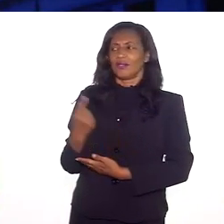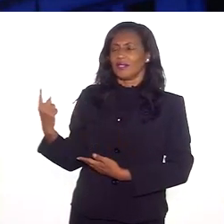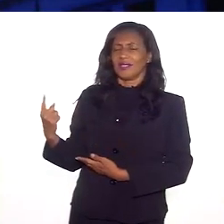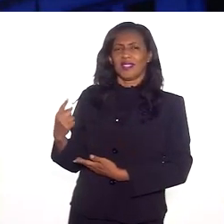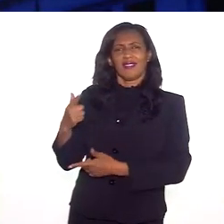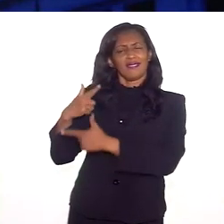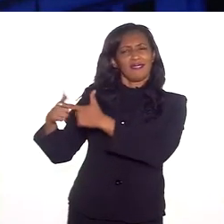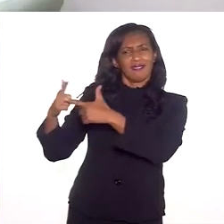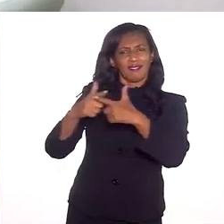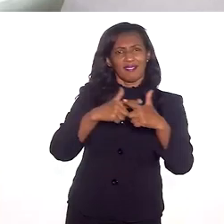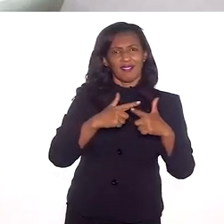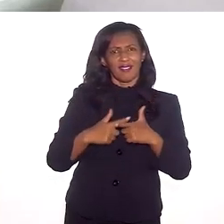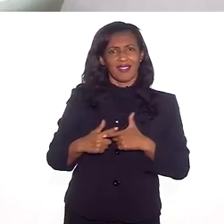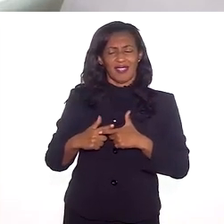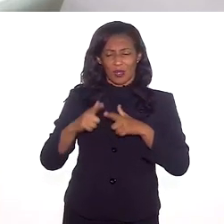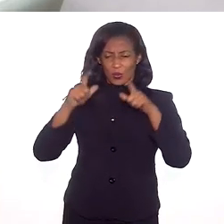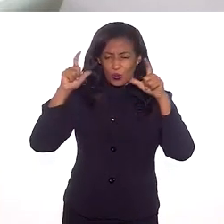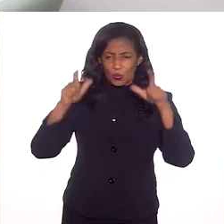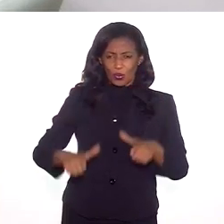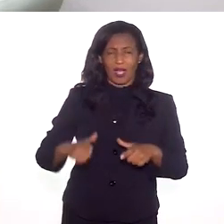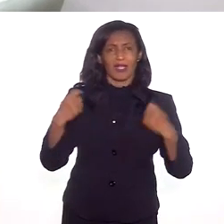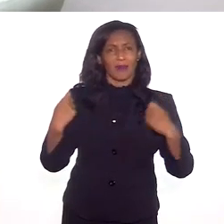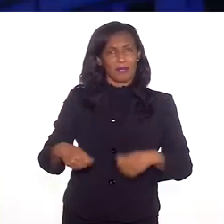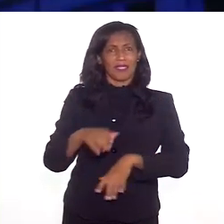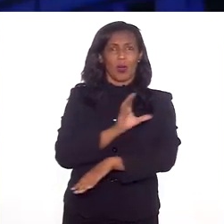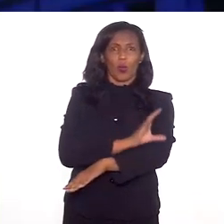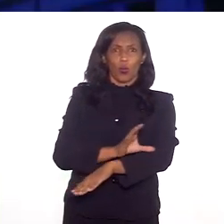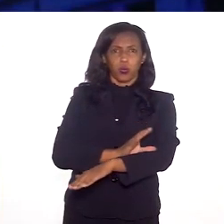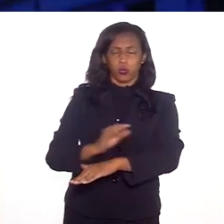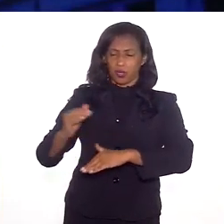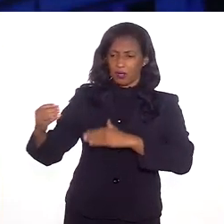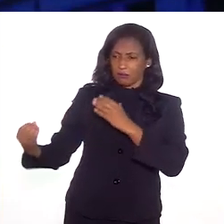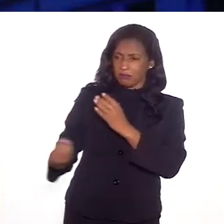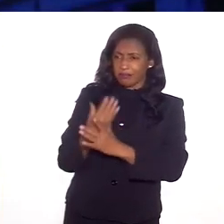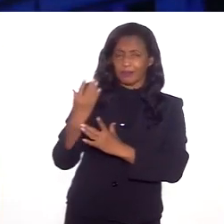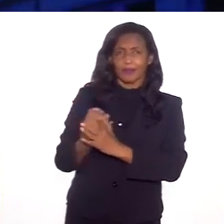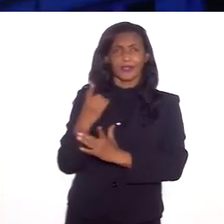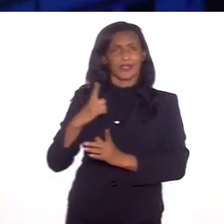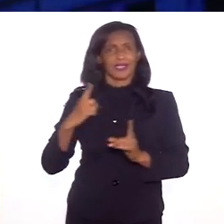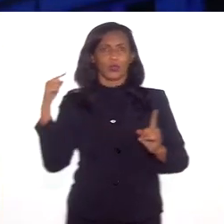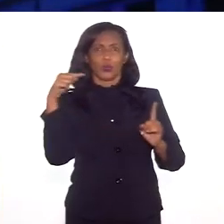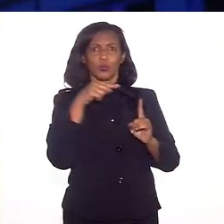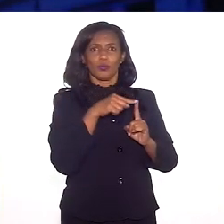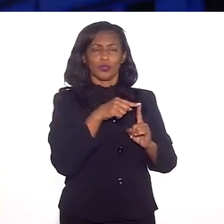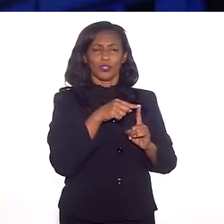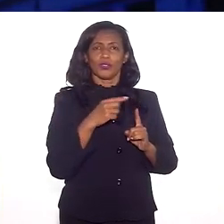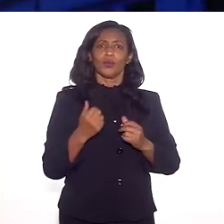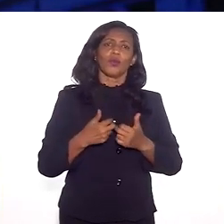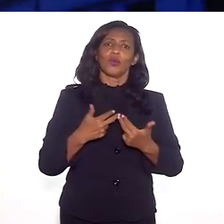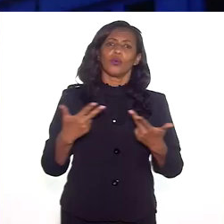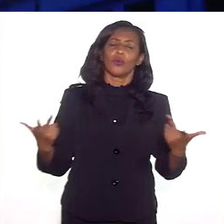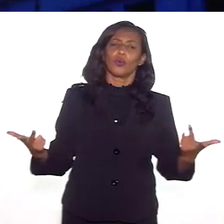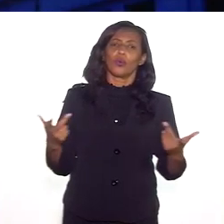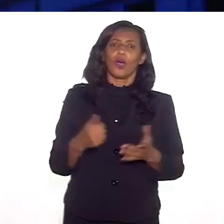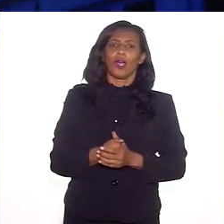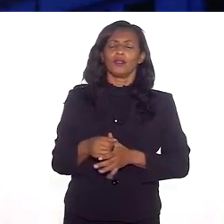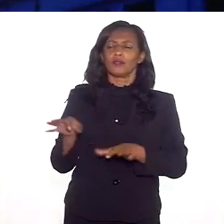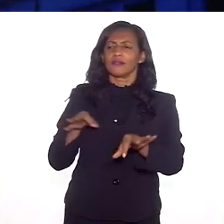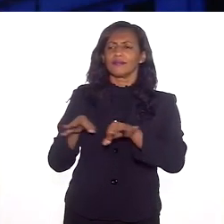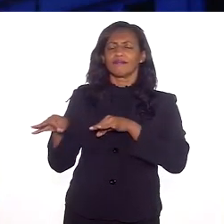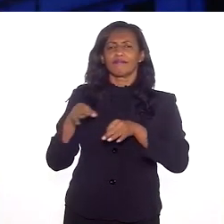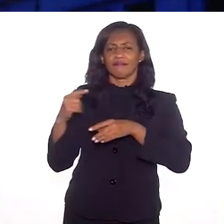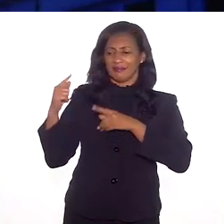de um órgão que tem que promover a cultura aí, tem esse objetivo, né? E quais são